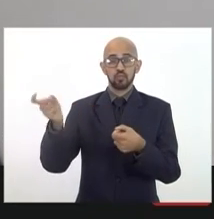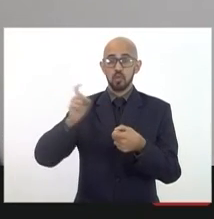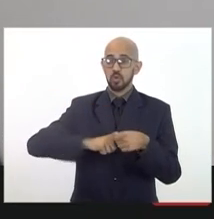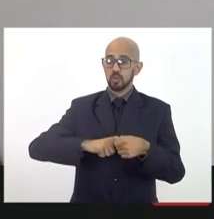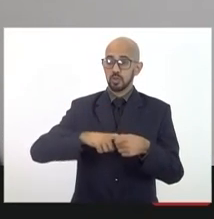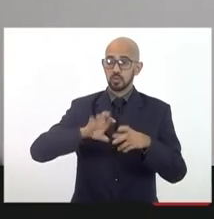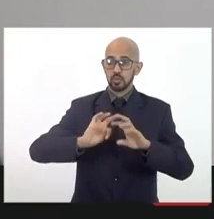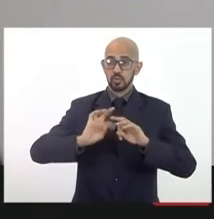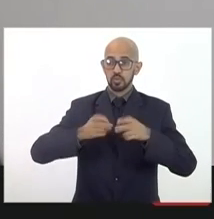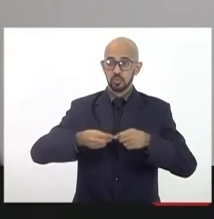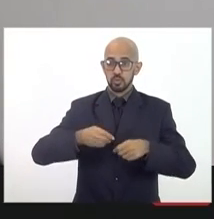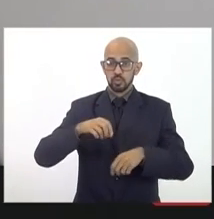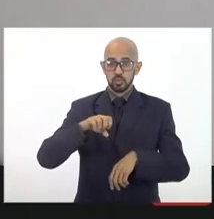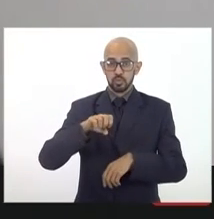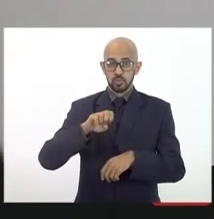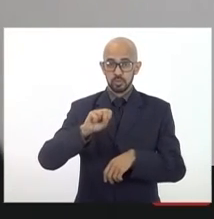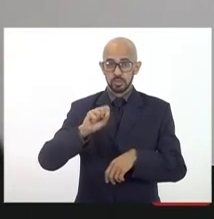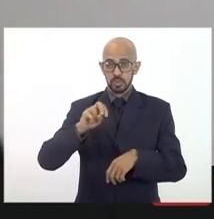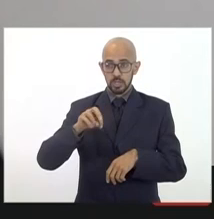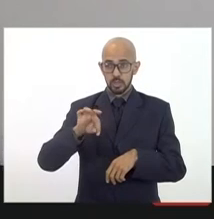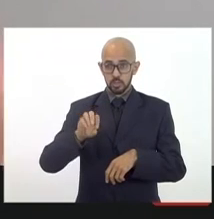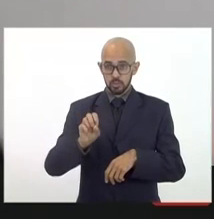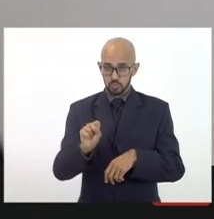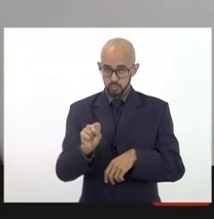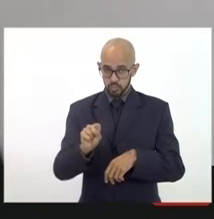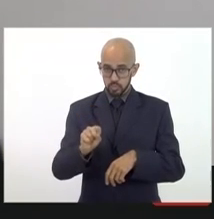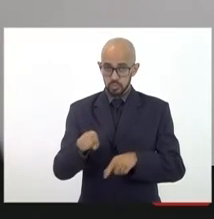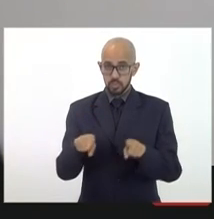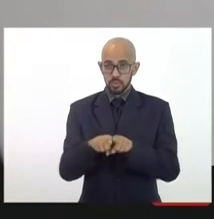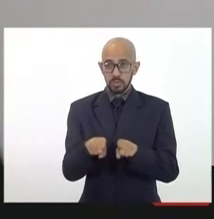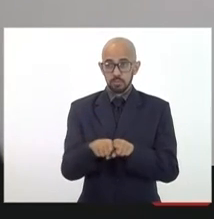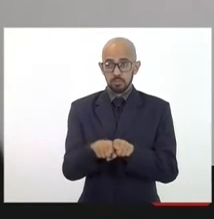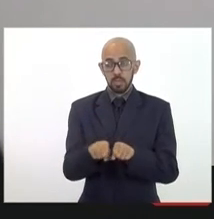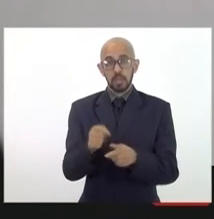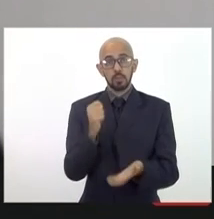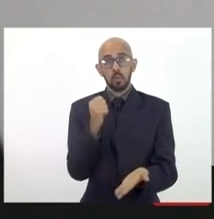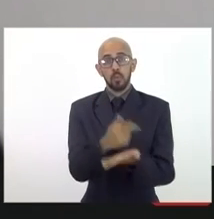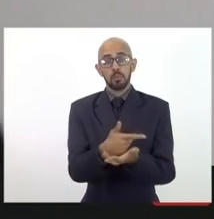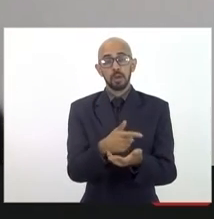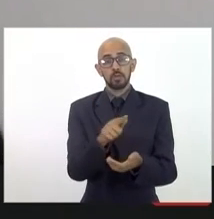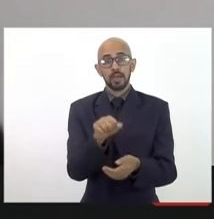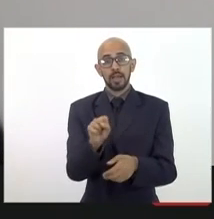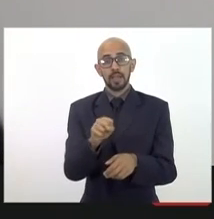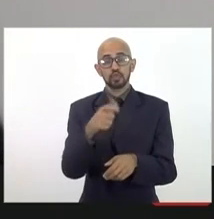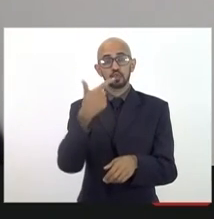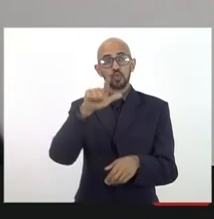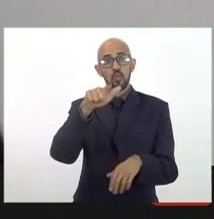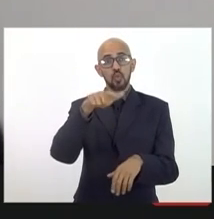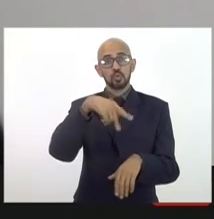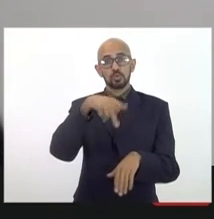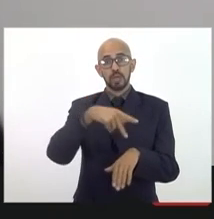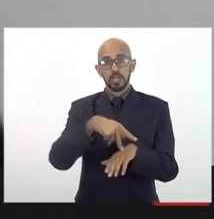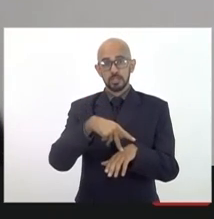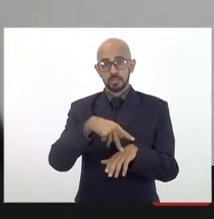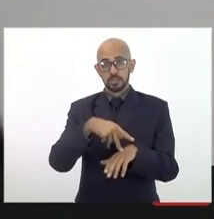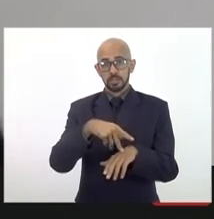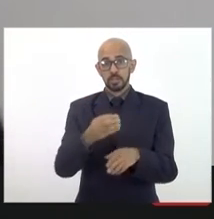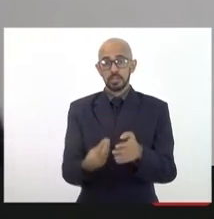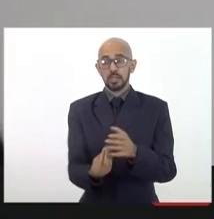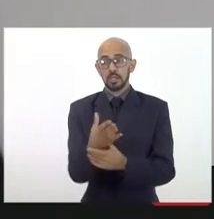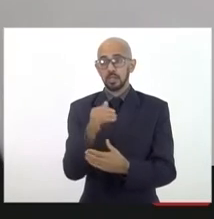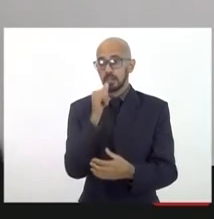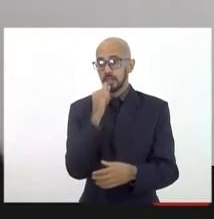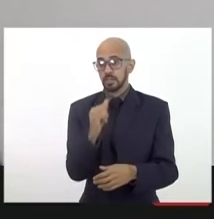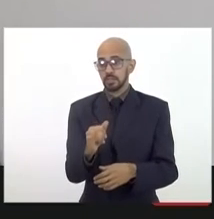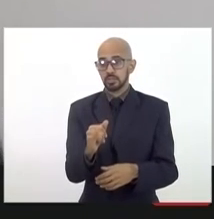gás da Bacia de Santos, e ao mesmo tempo botando terminais para importar gás, botando geração de energia elétrica